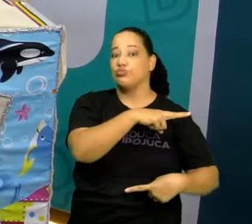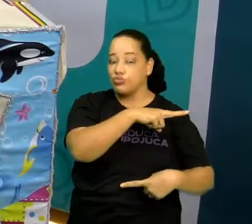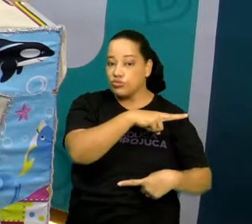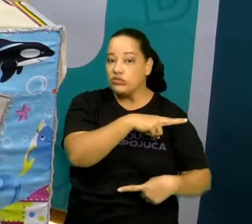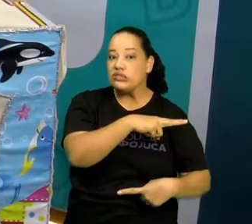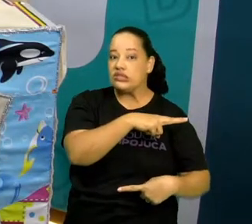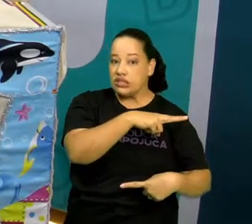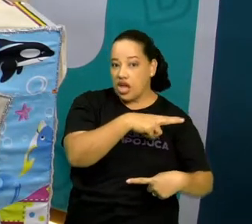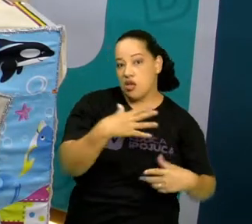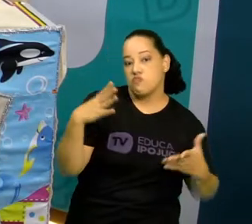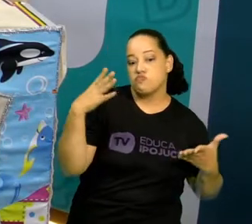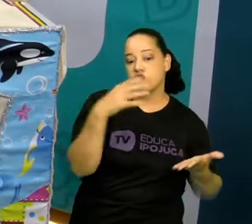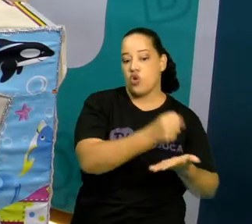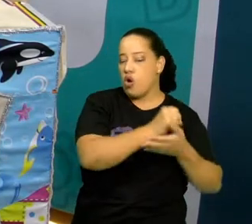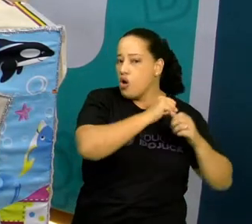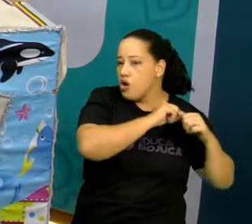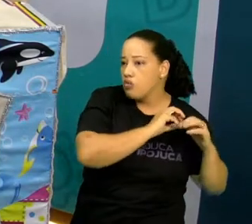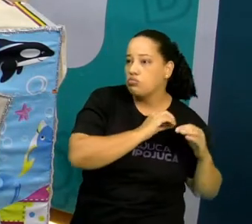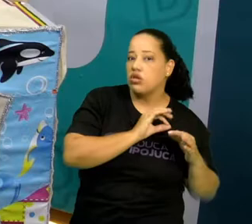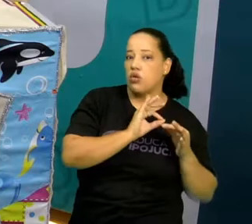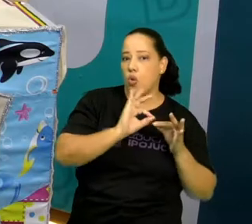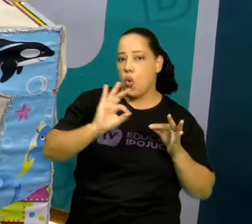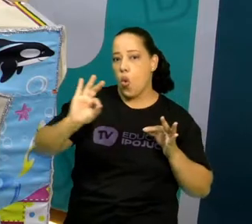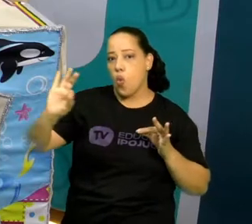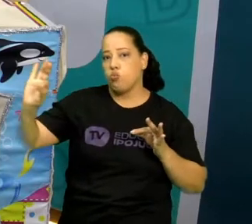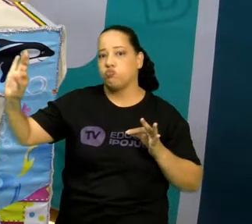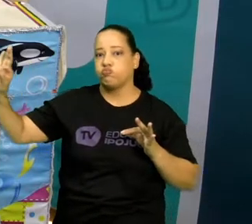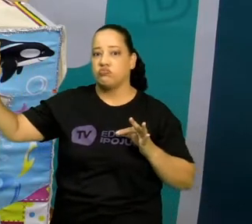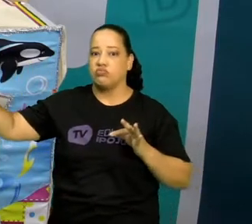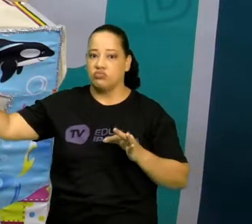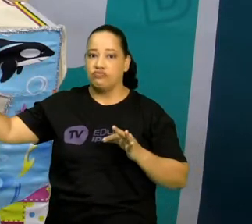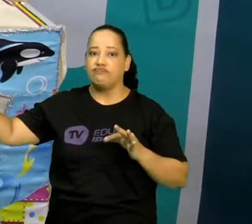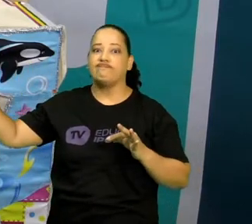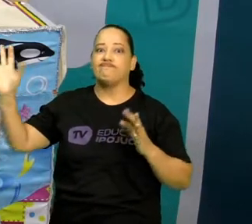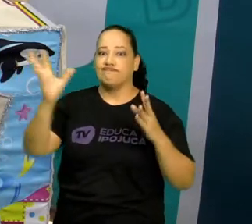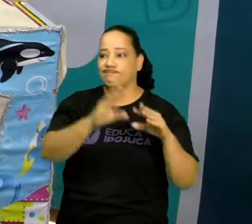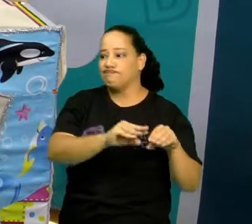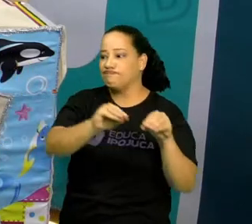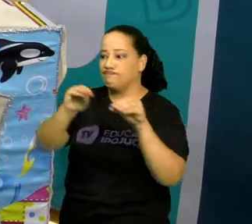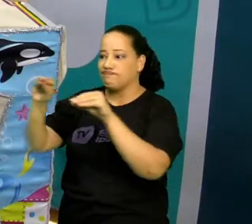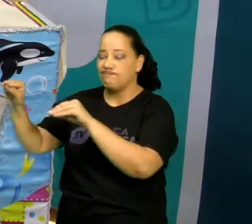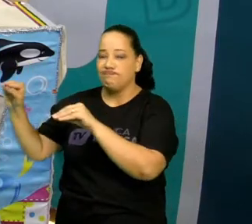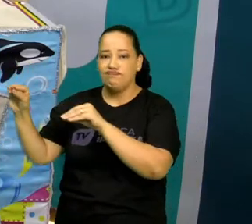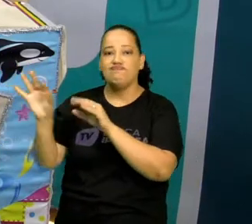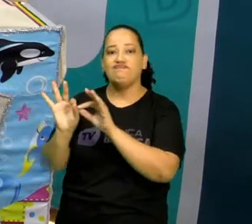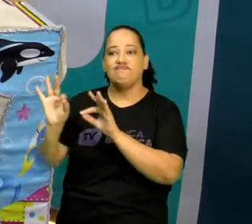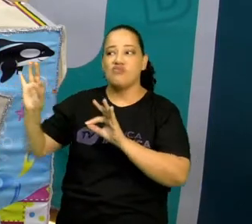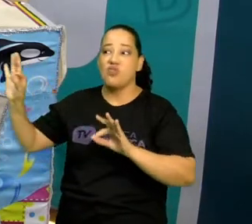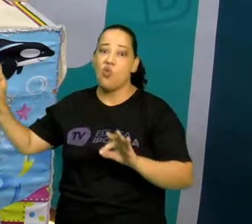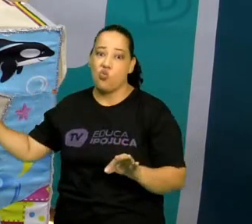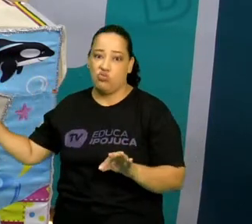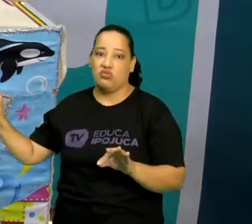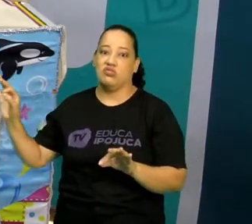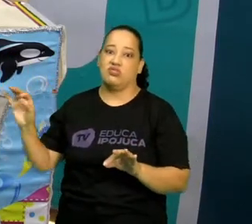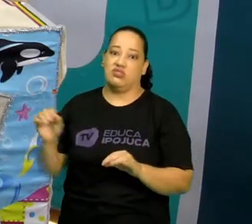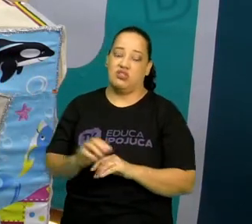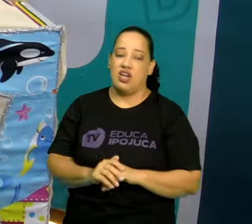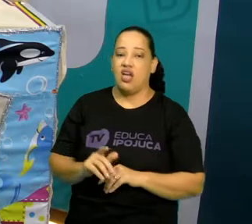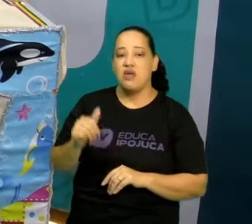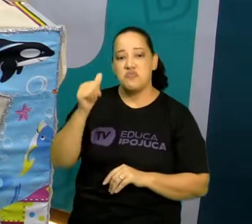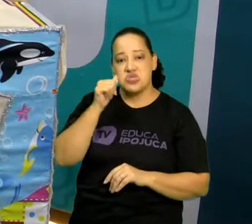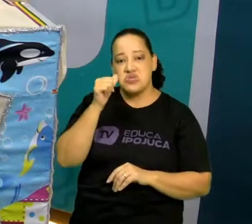pra bem longe. Cortou? Cortou. Ela ficou tão triste, leiturinha, com o cabelo